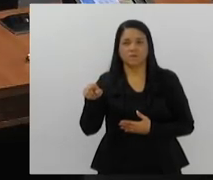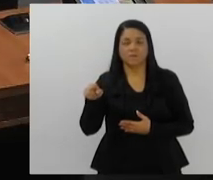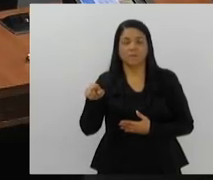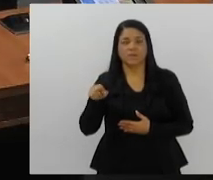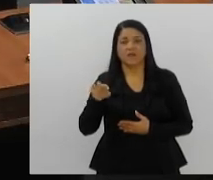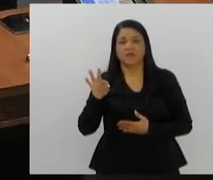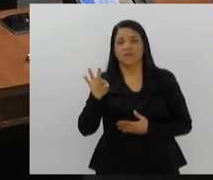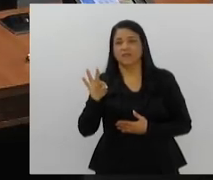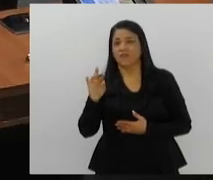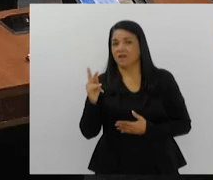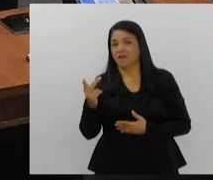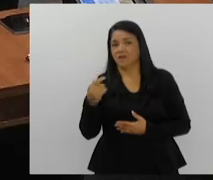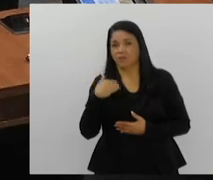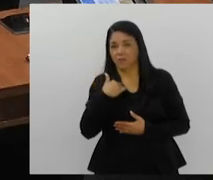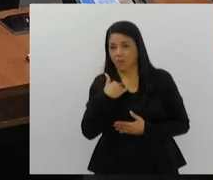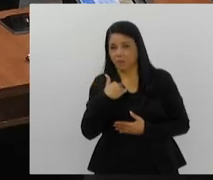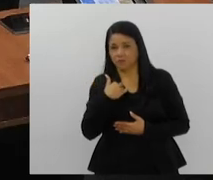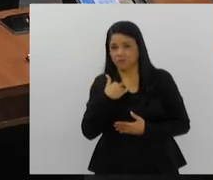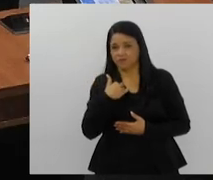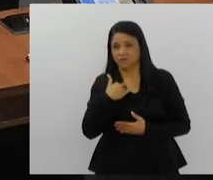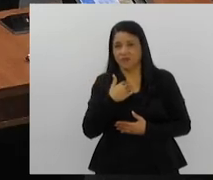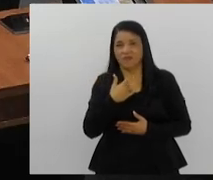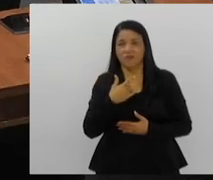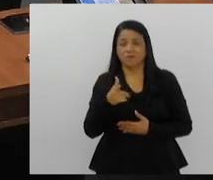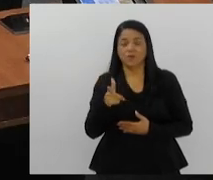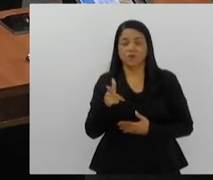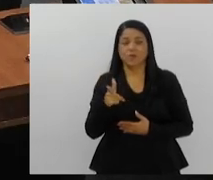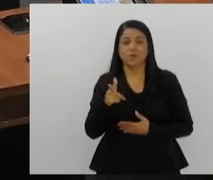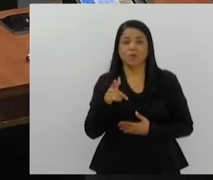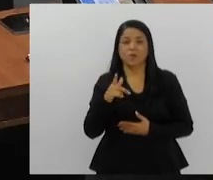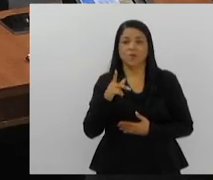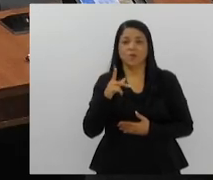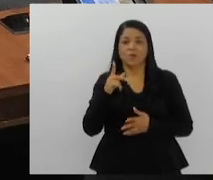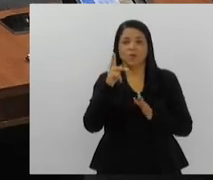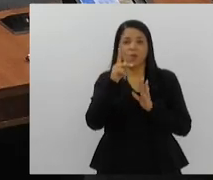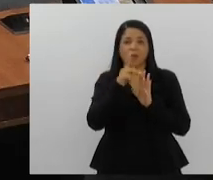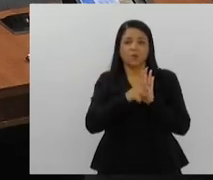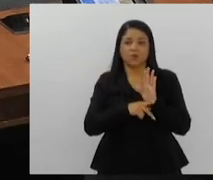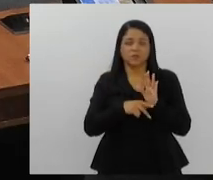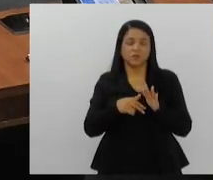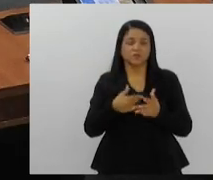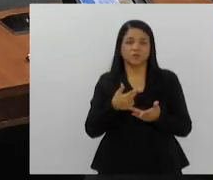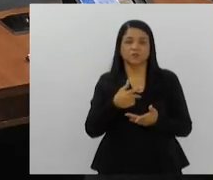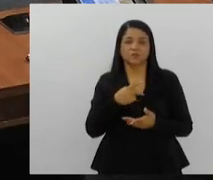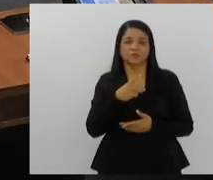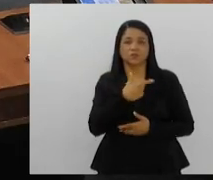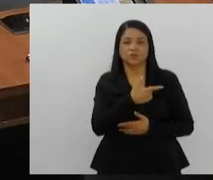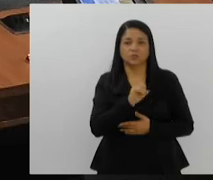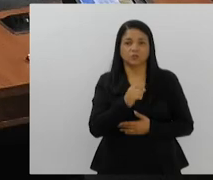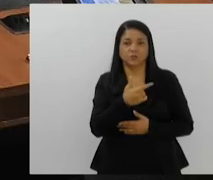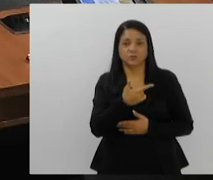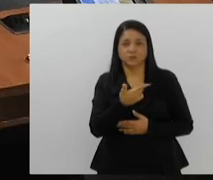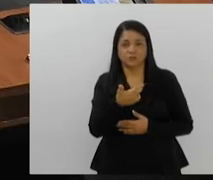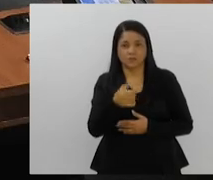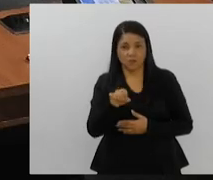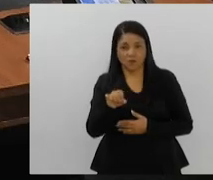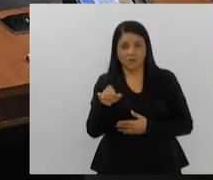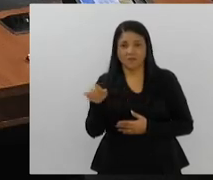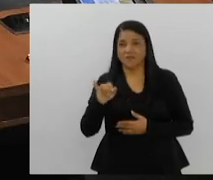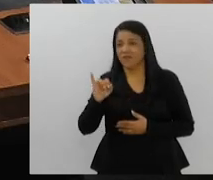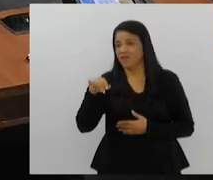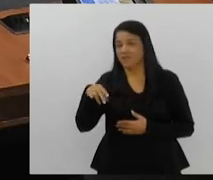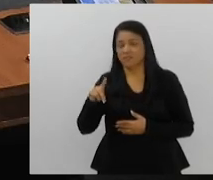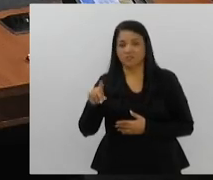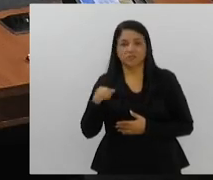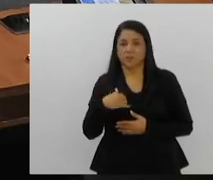2019, TH. E aí, de 2019, Índia também não pode. A gente vai filtrar aqui, podendo, a gente